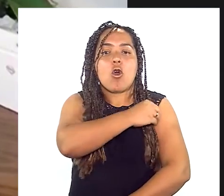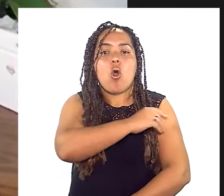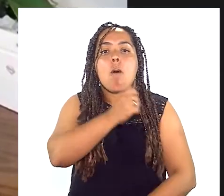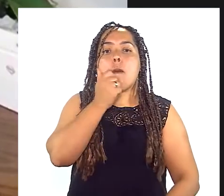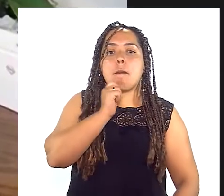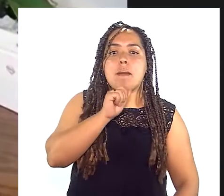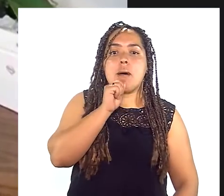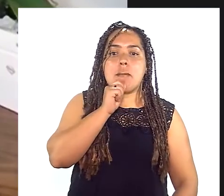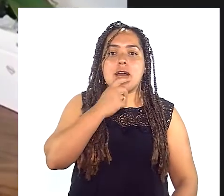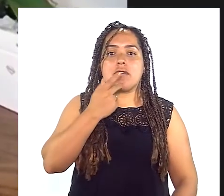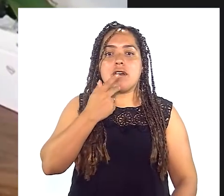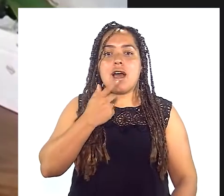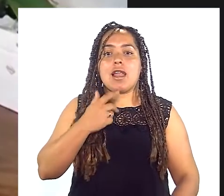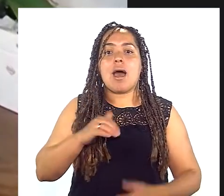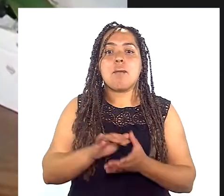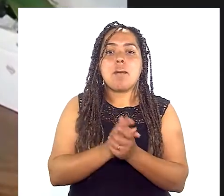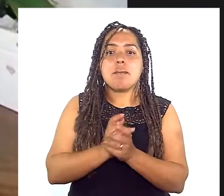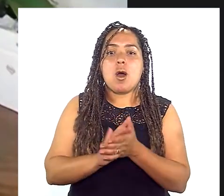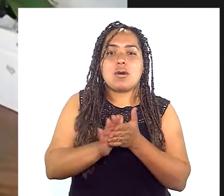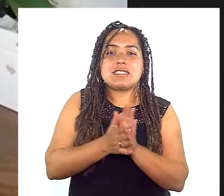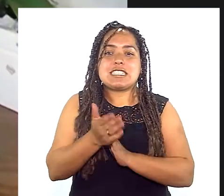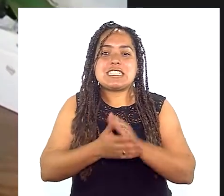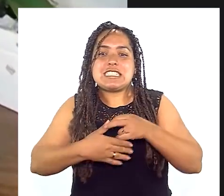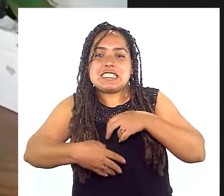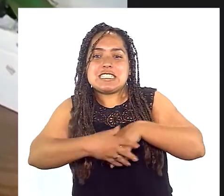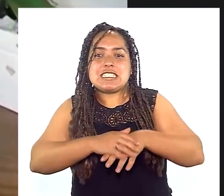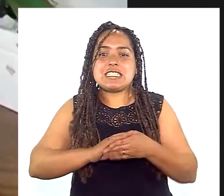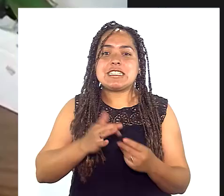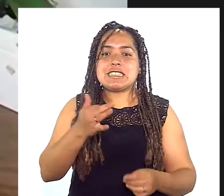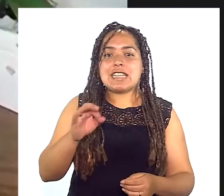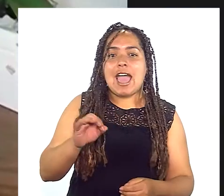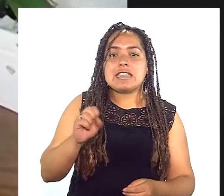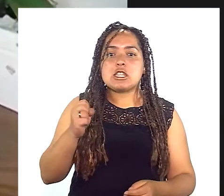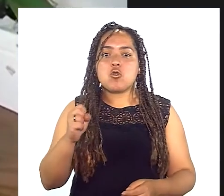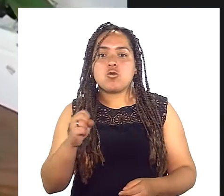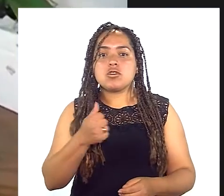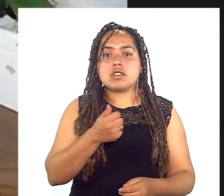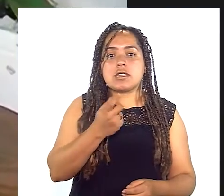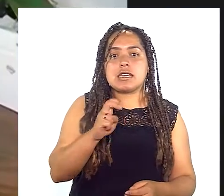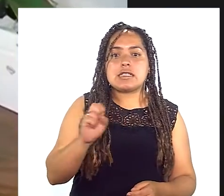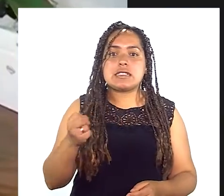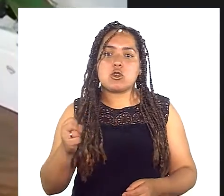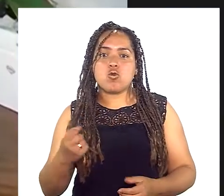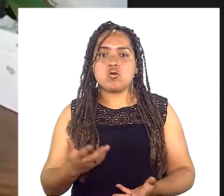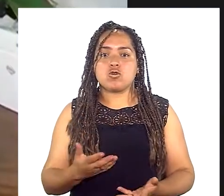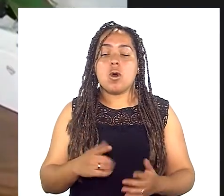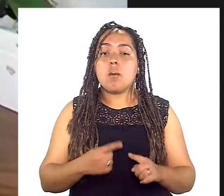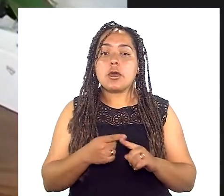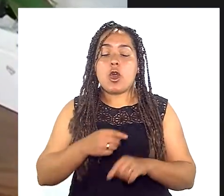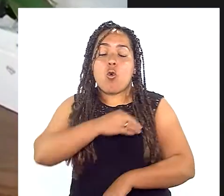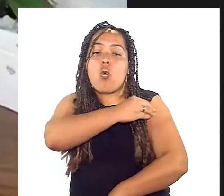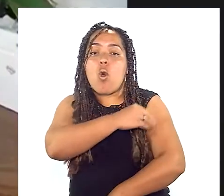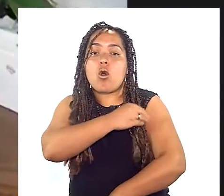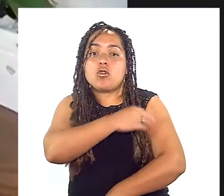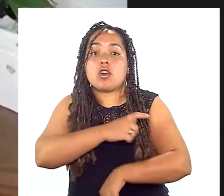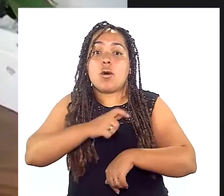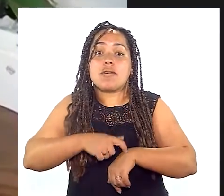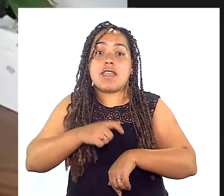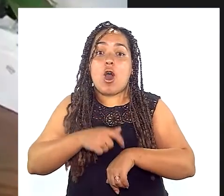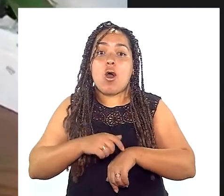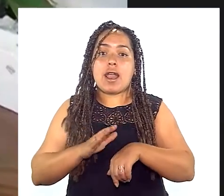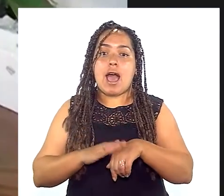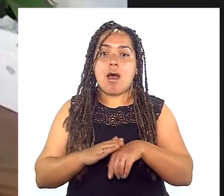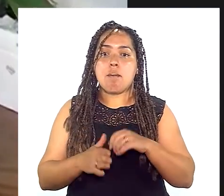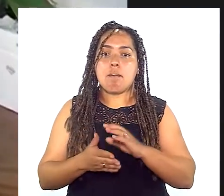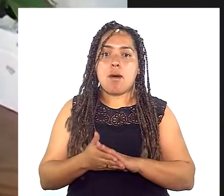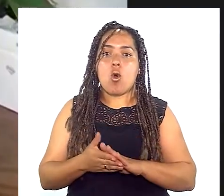importante que você utilize. Eu falo para as mães brincarem de sacudir um pouquinho a mãozinha, né, esperar ali uns 10, 15 segundos, porque com